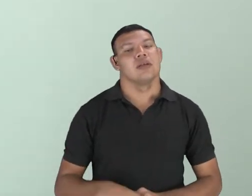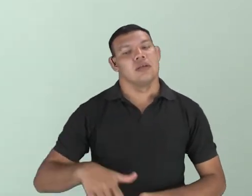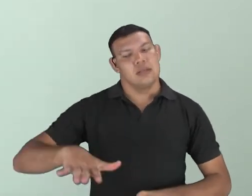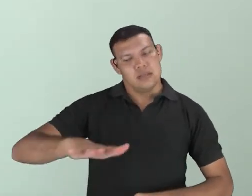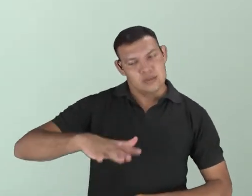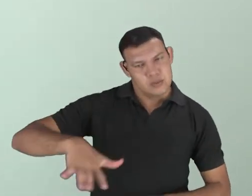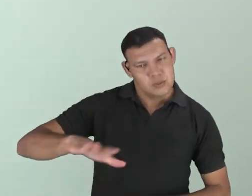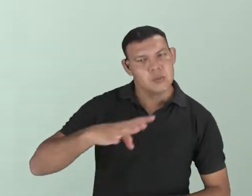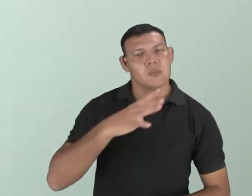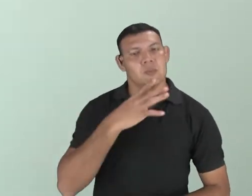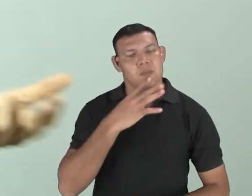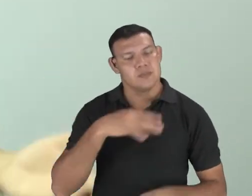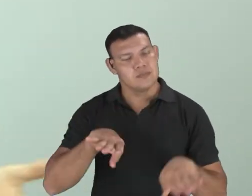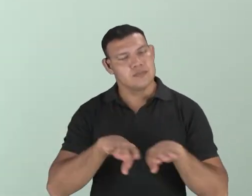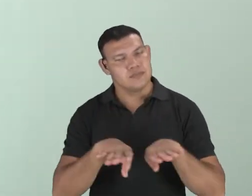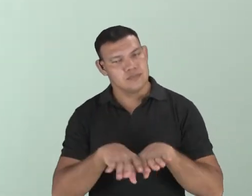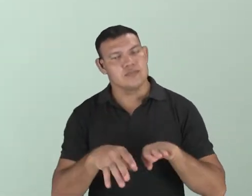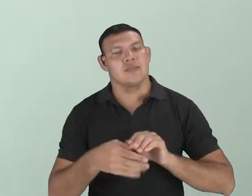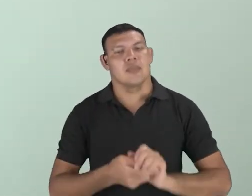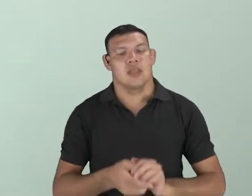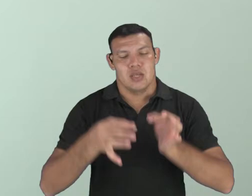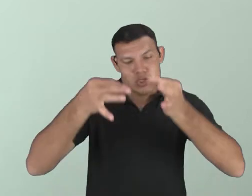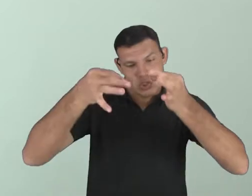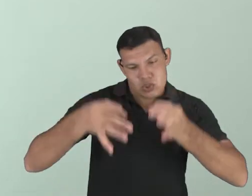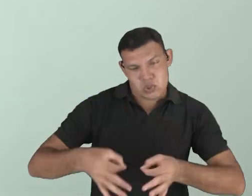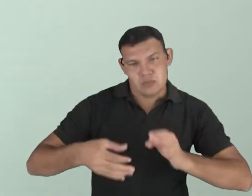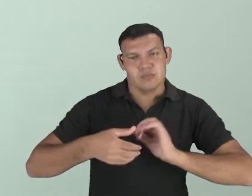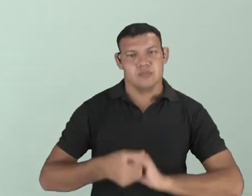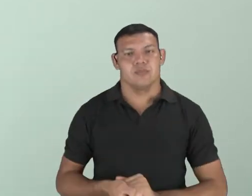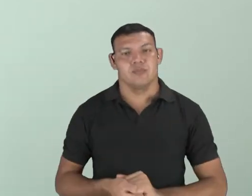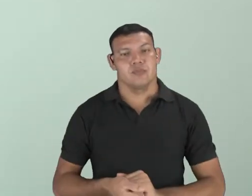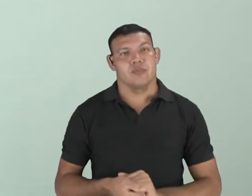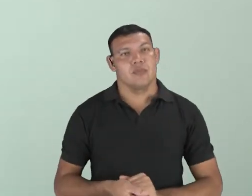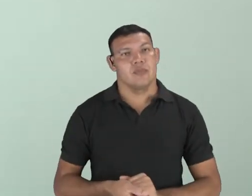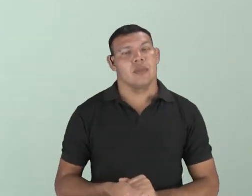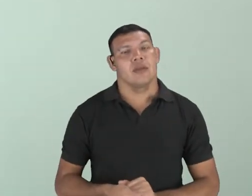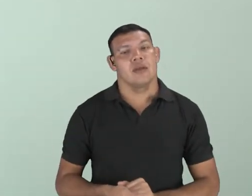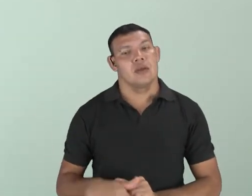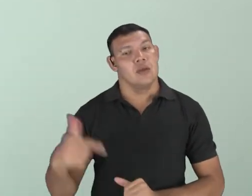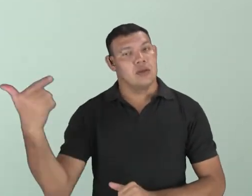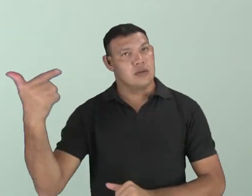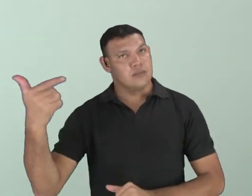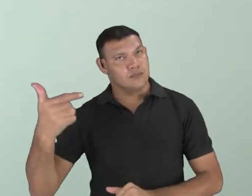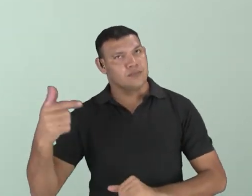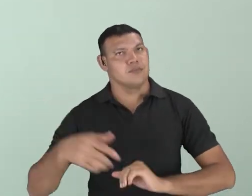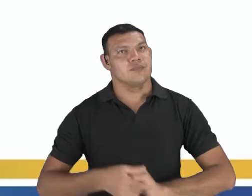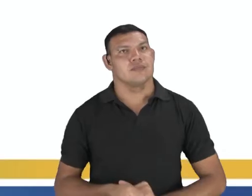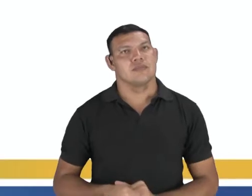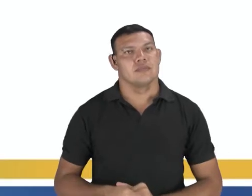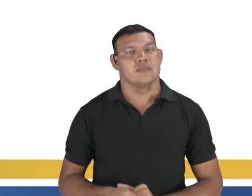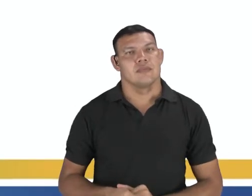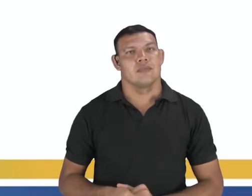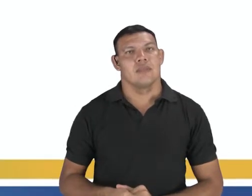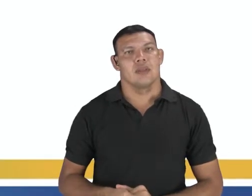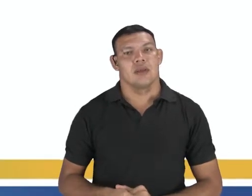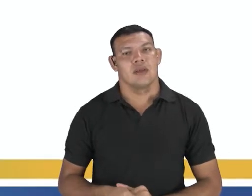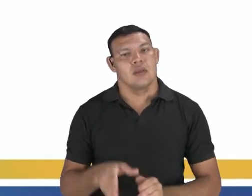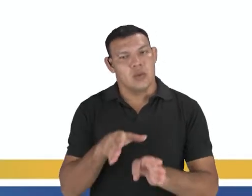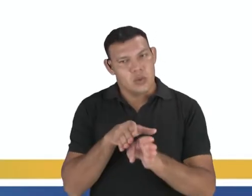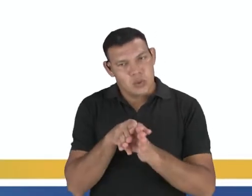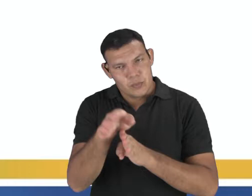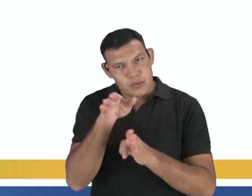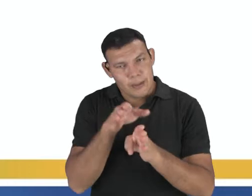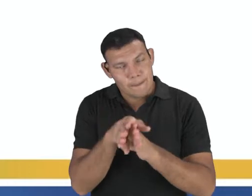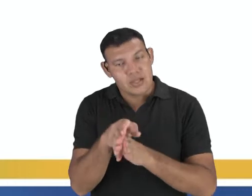conhecimento sobre a área, para ter um pouquinho de credibilidade o seu texto. Nosso próximo tipo de argumento é o argumento de